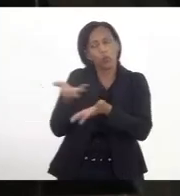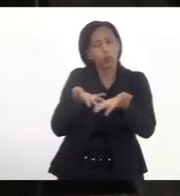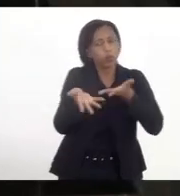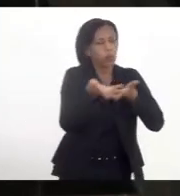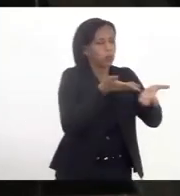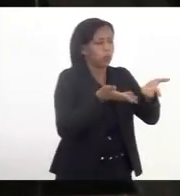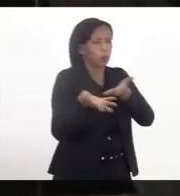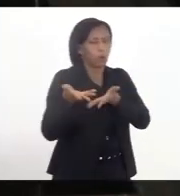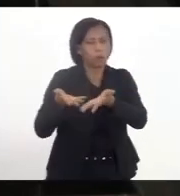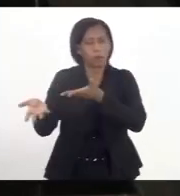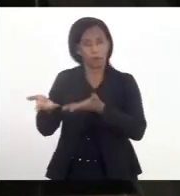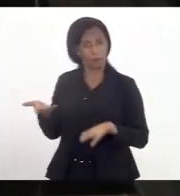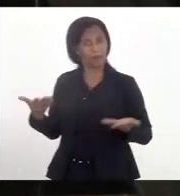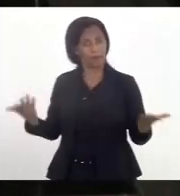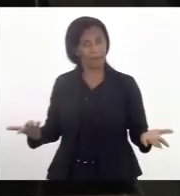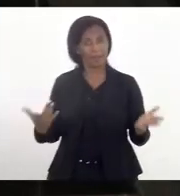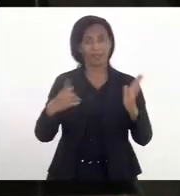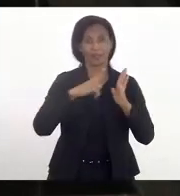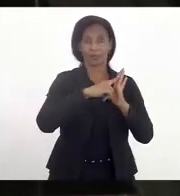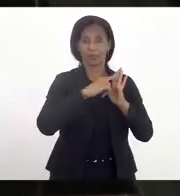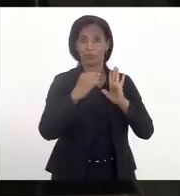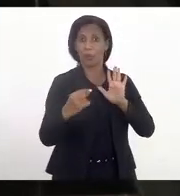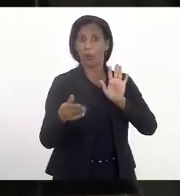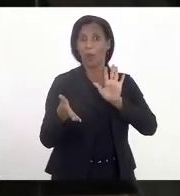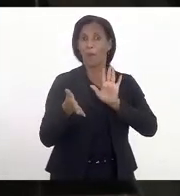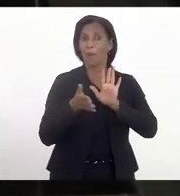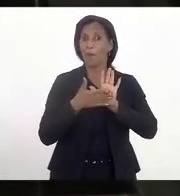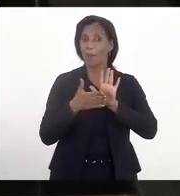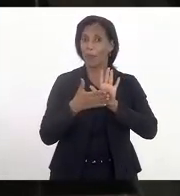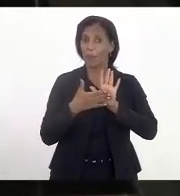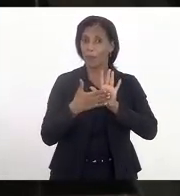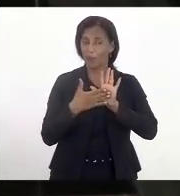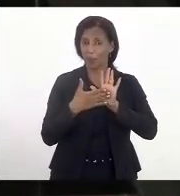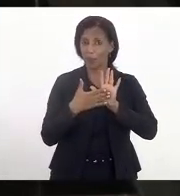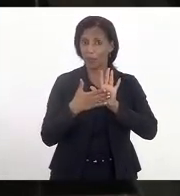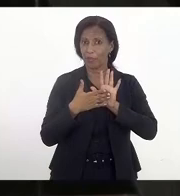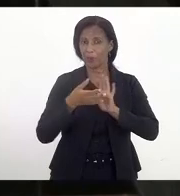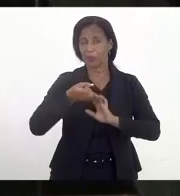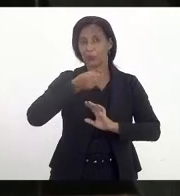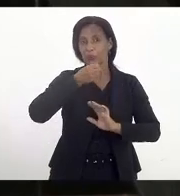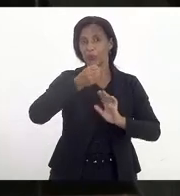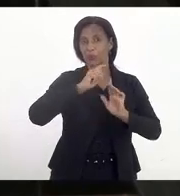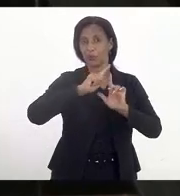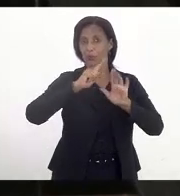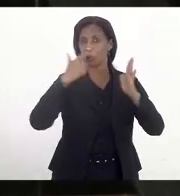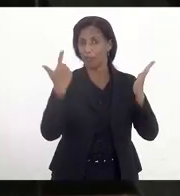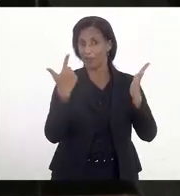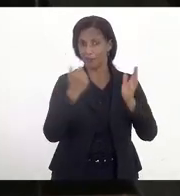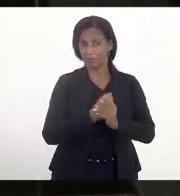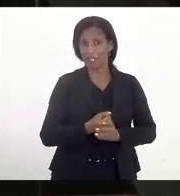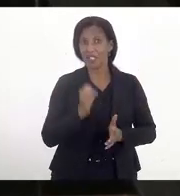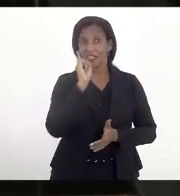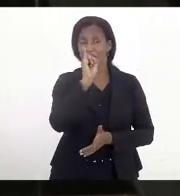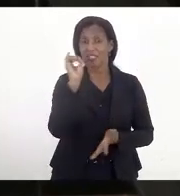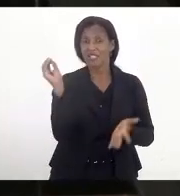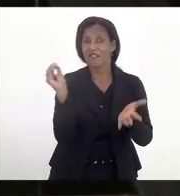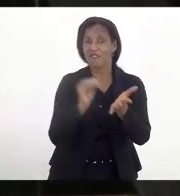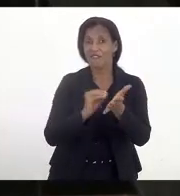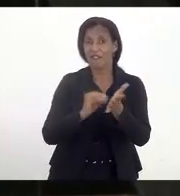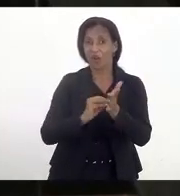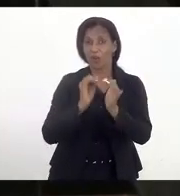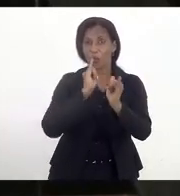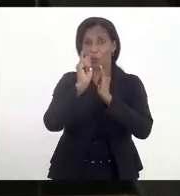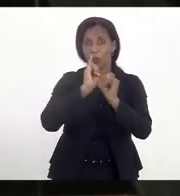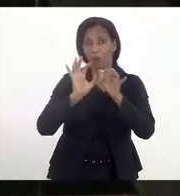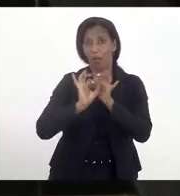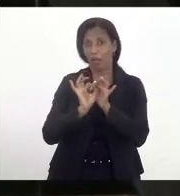aí queria destacar o próprio papel da Imprensa sem uma Imprensa Livre